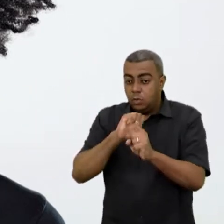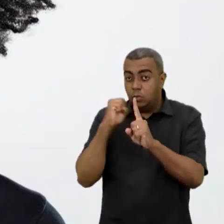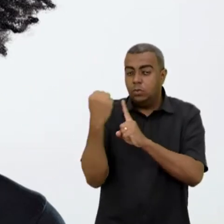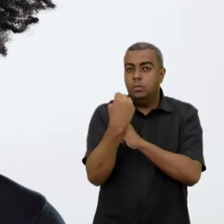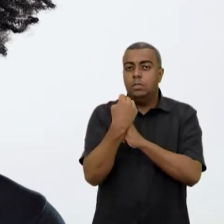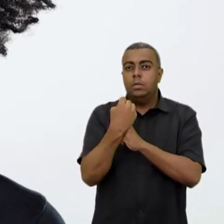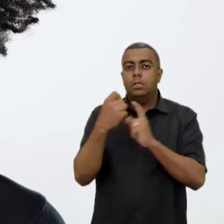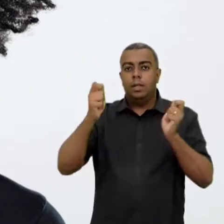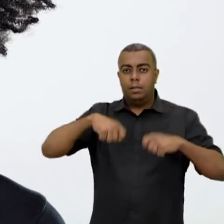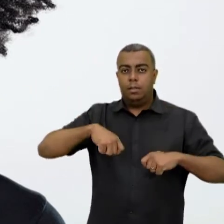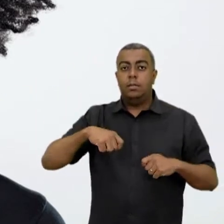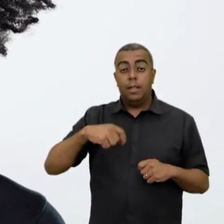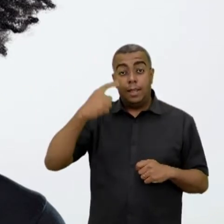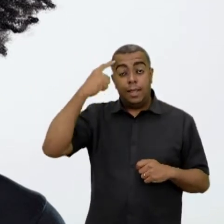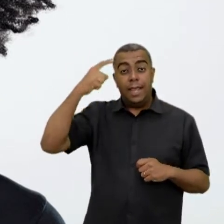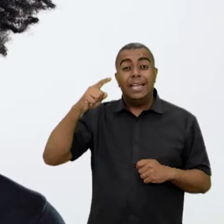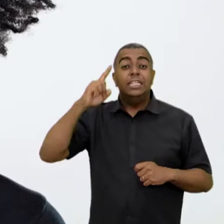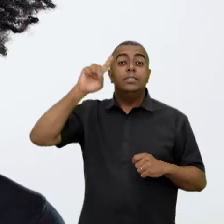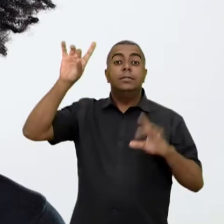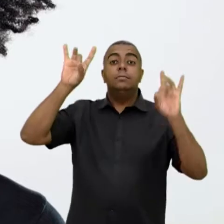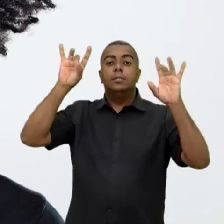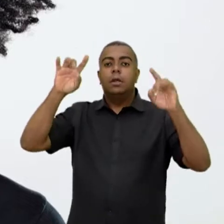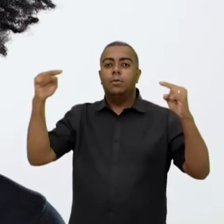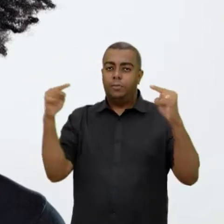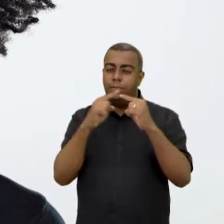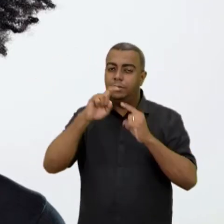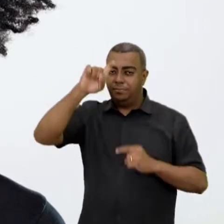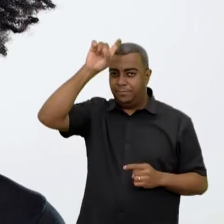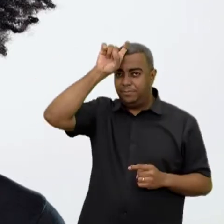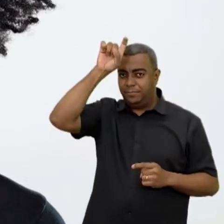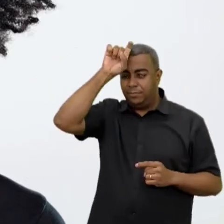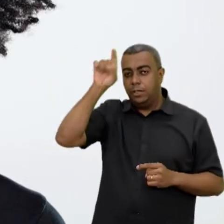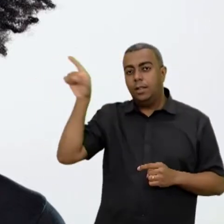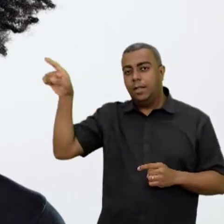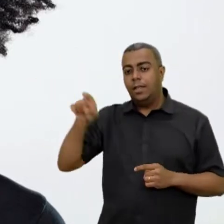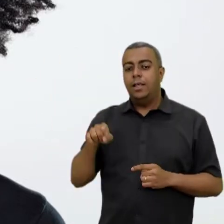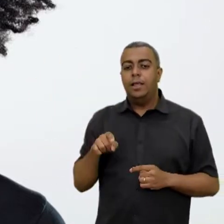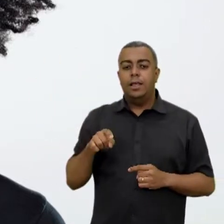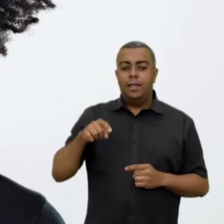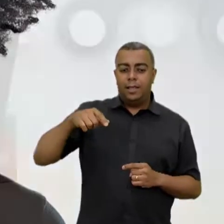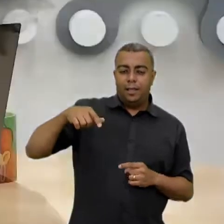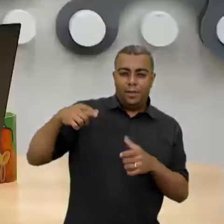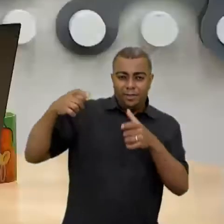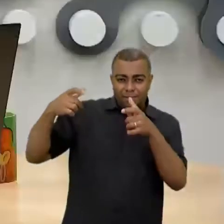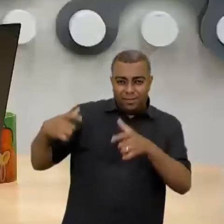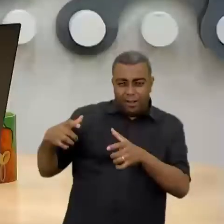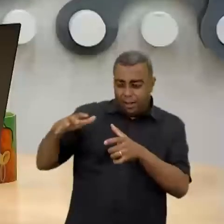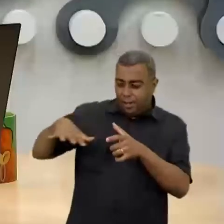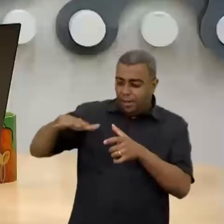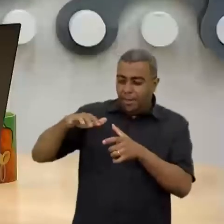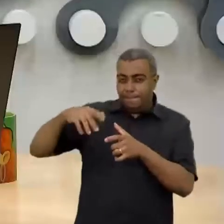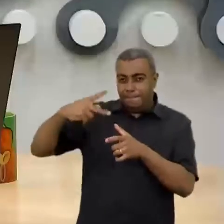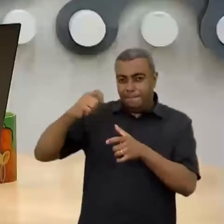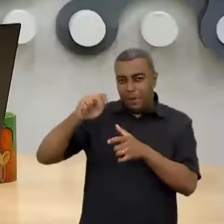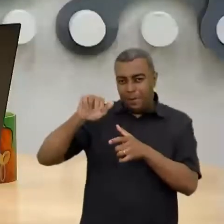data relembra a morte de Zumbi, líder do Quilombo dos Palmares. Então é assim, no ano,